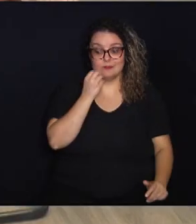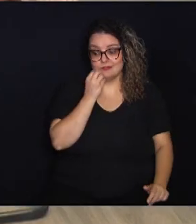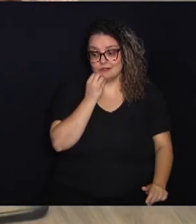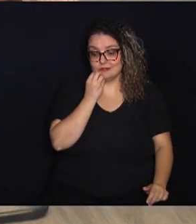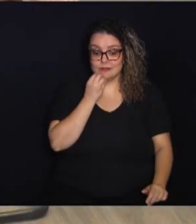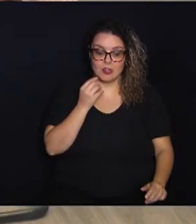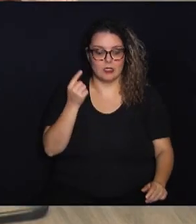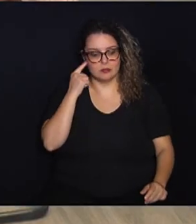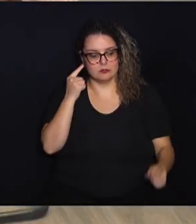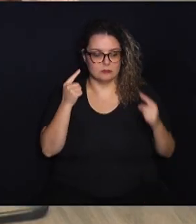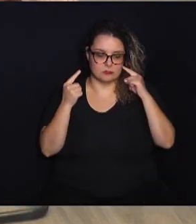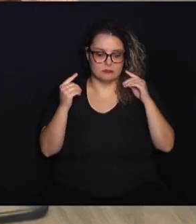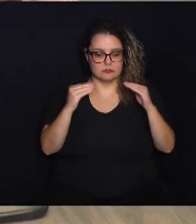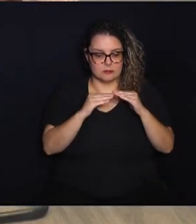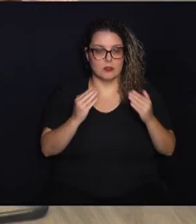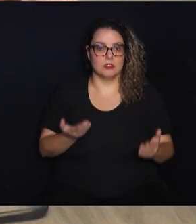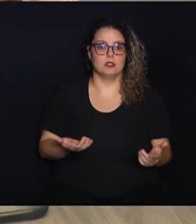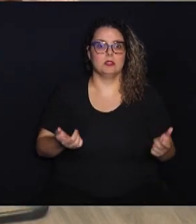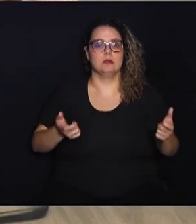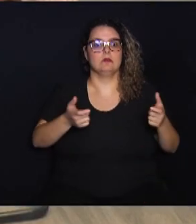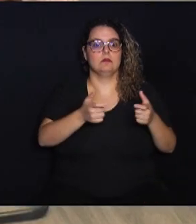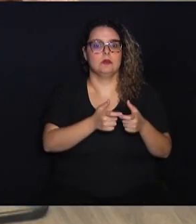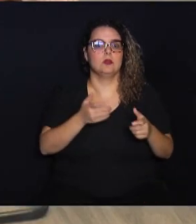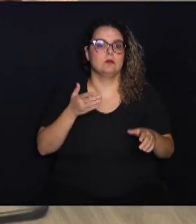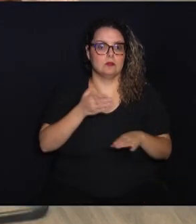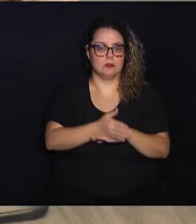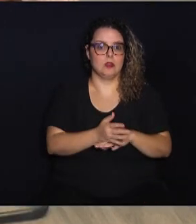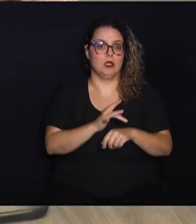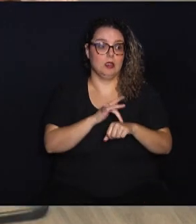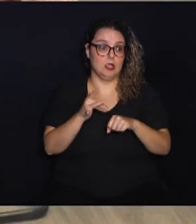no consenso, a gente vai diminuir o acesso